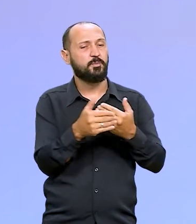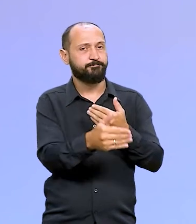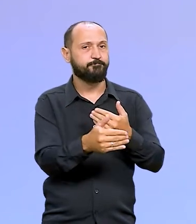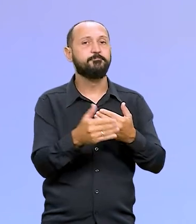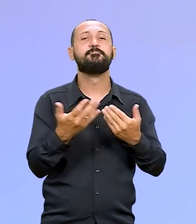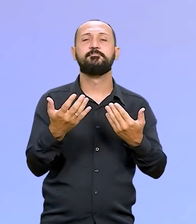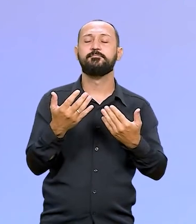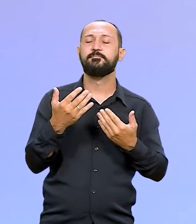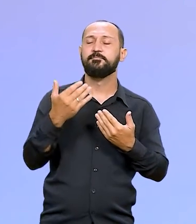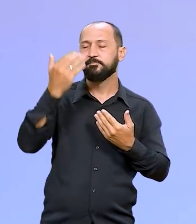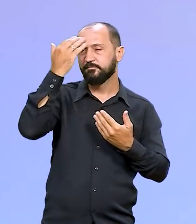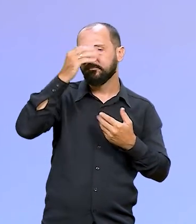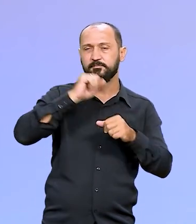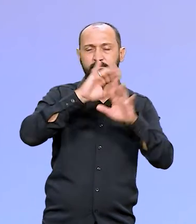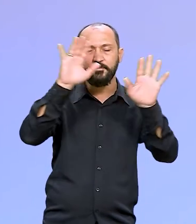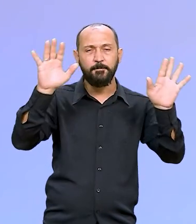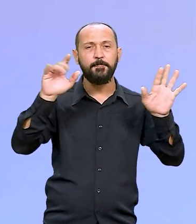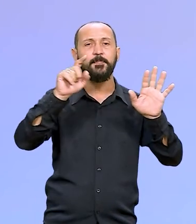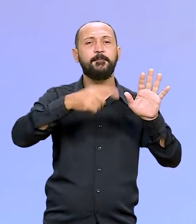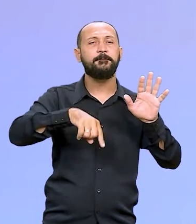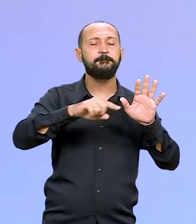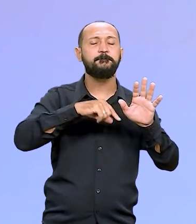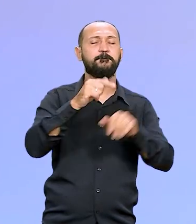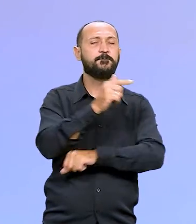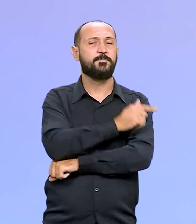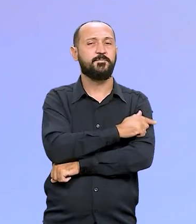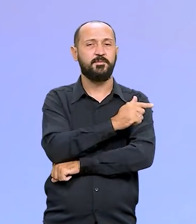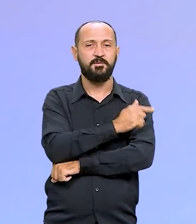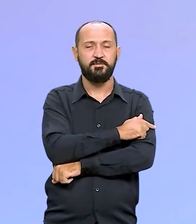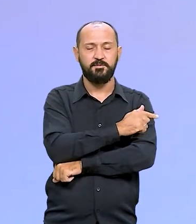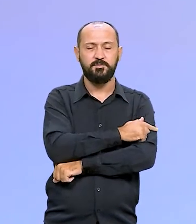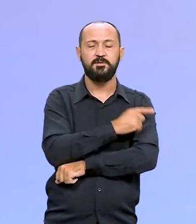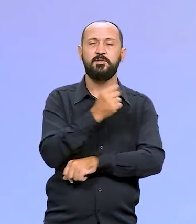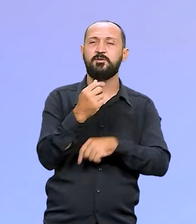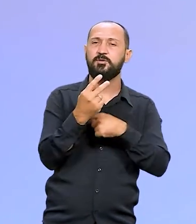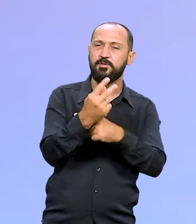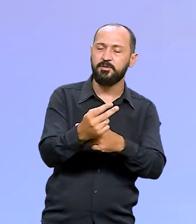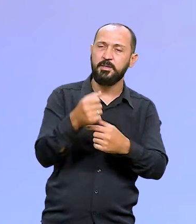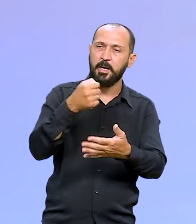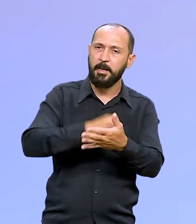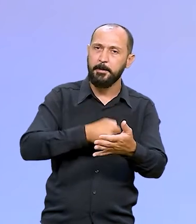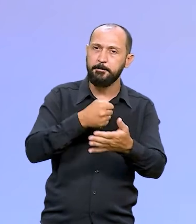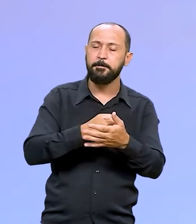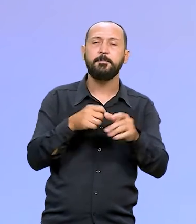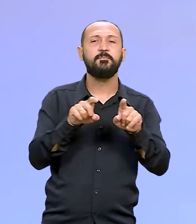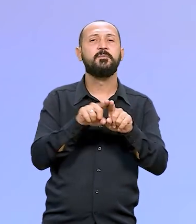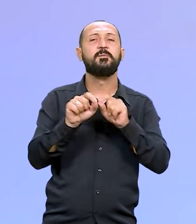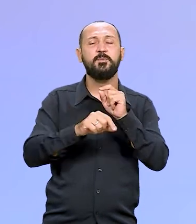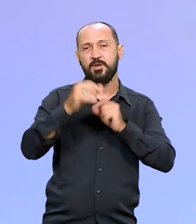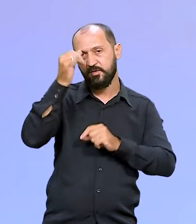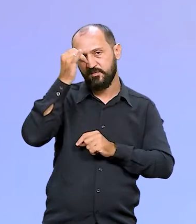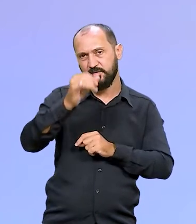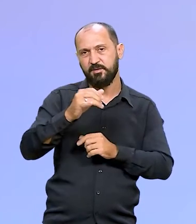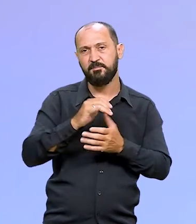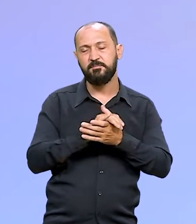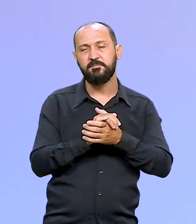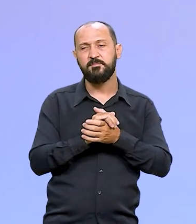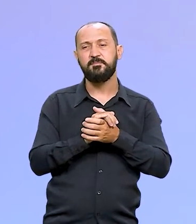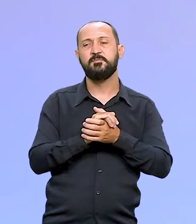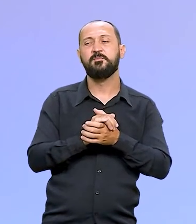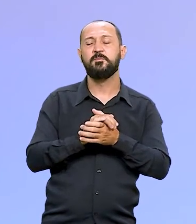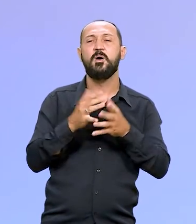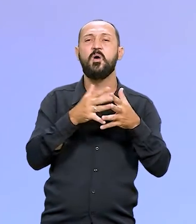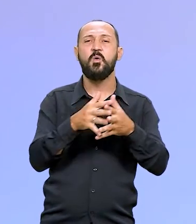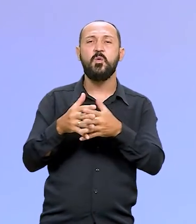são esses agentes, entendeu? Dar maior transparência para a gestão desses créditos, dessas garantias e também evitar, por